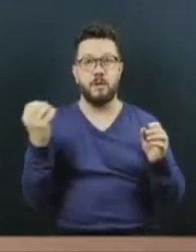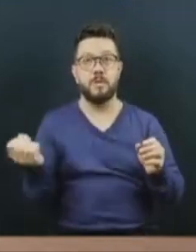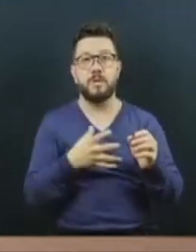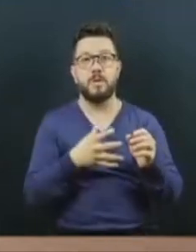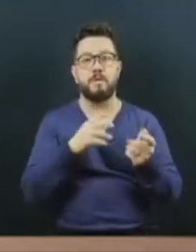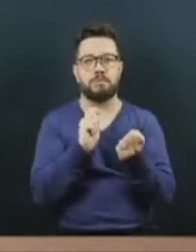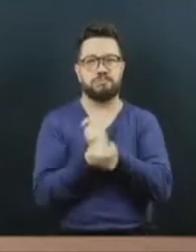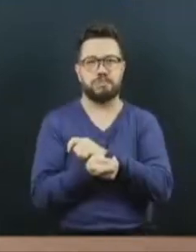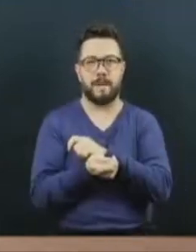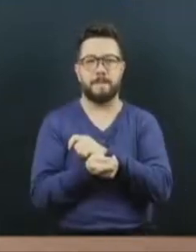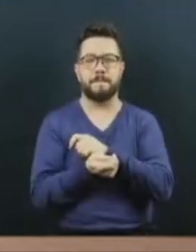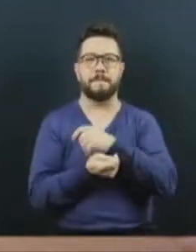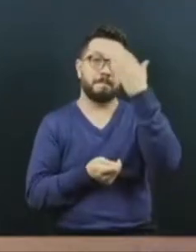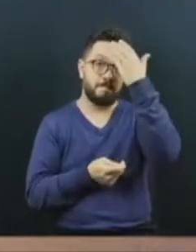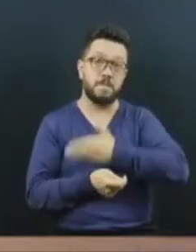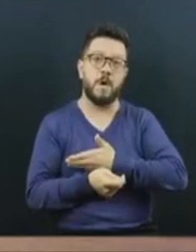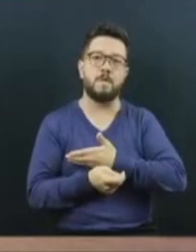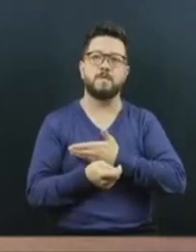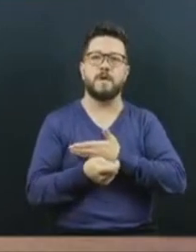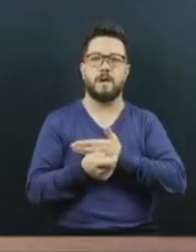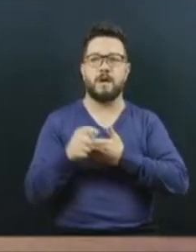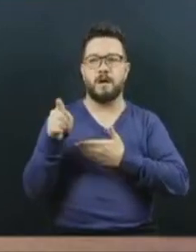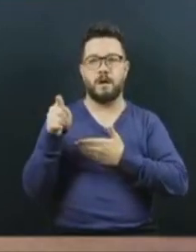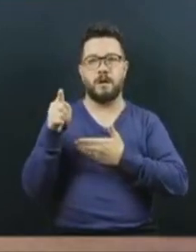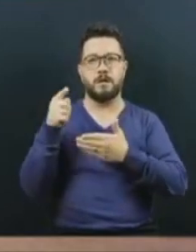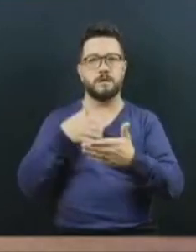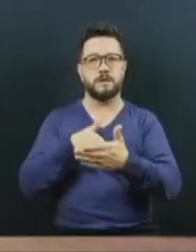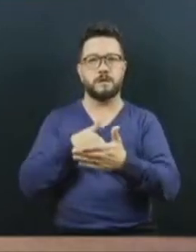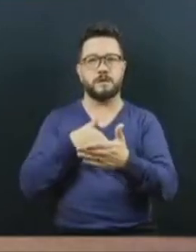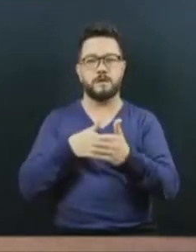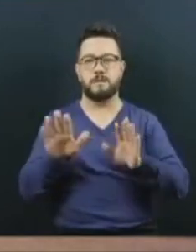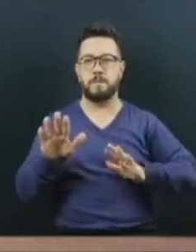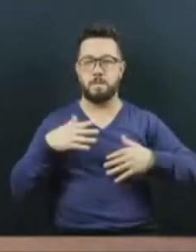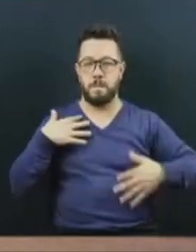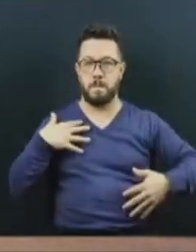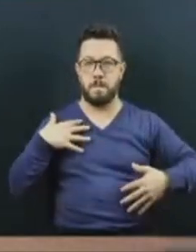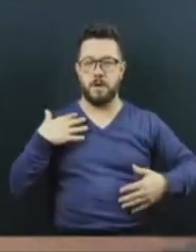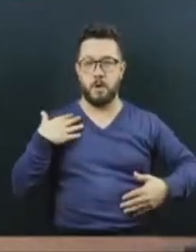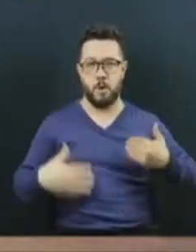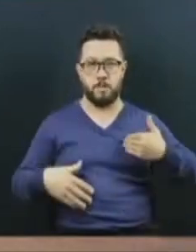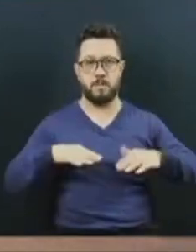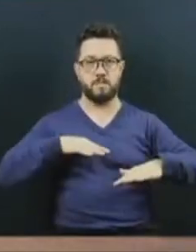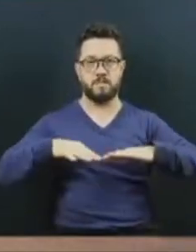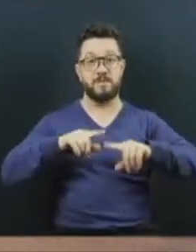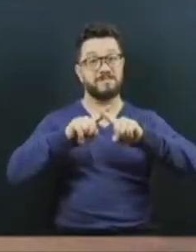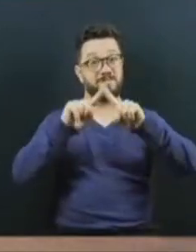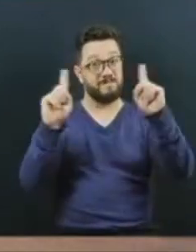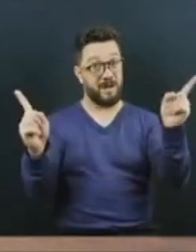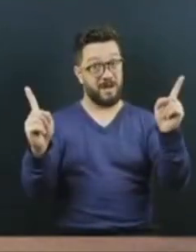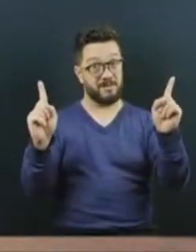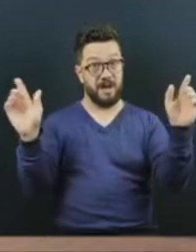o comprometimento de mobilidade para emitir essa credencial e nós sabemos que nem toda a pessoa autista ela